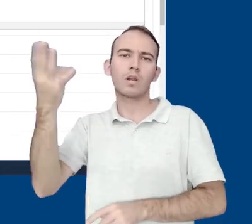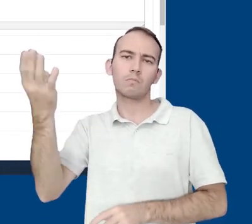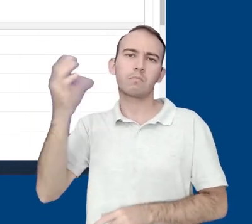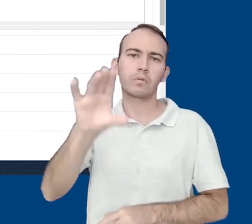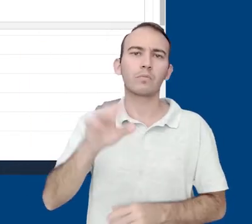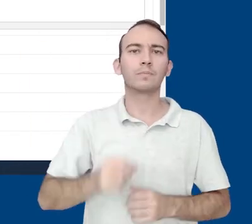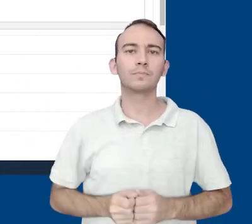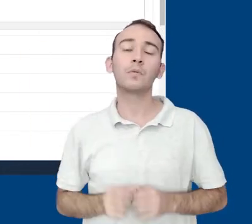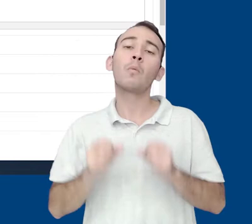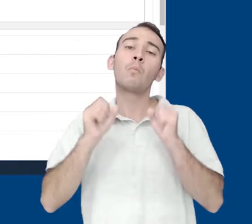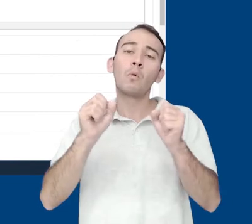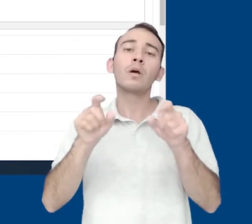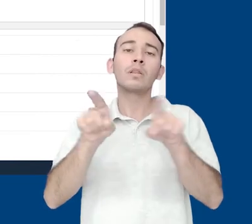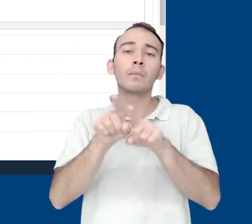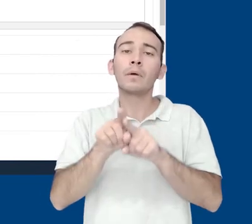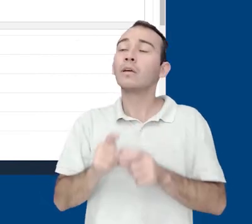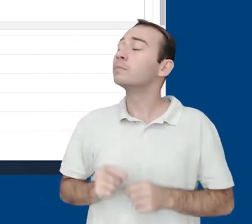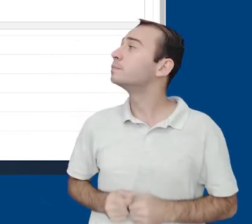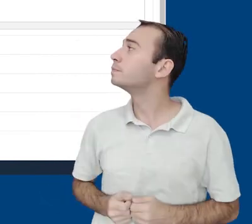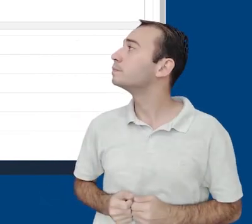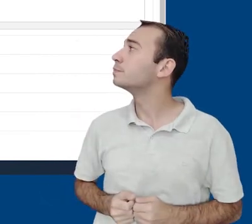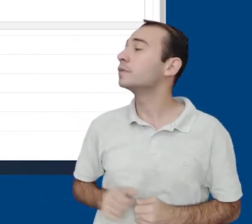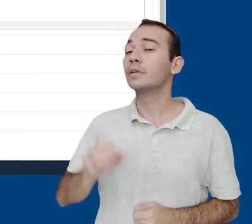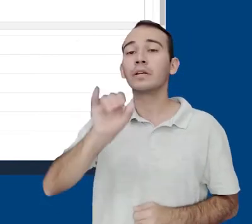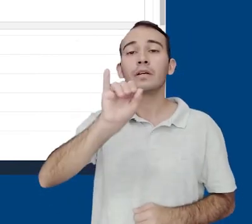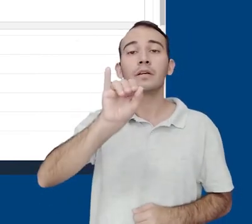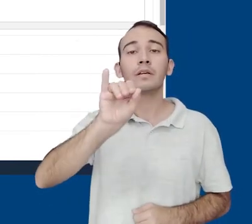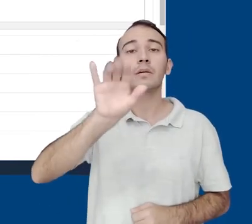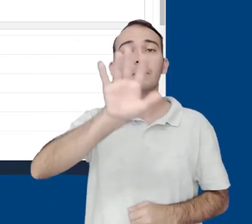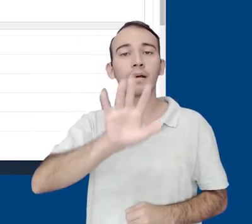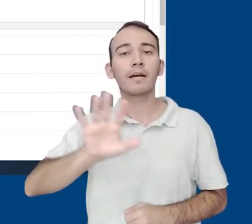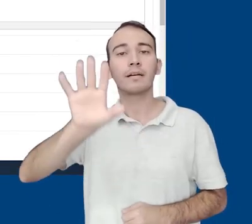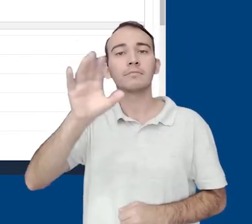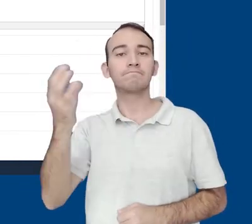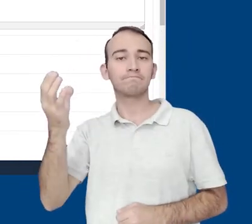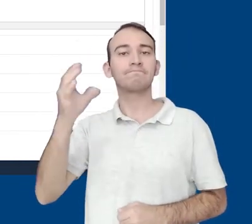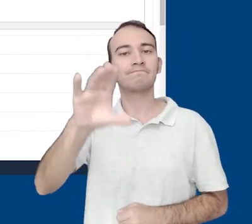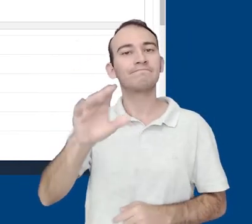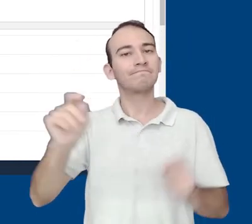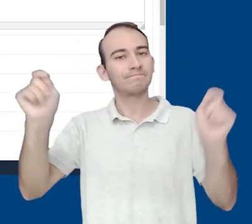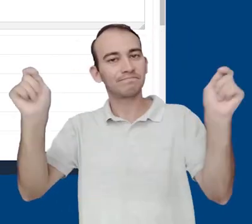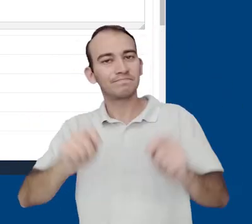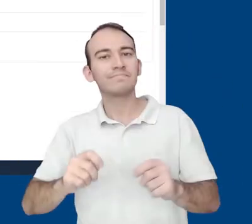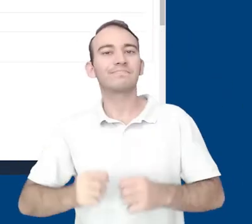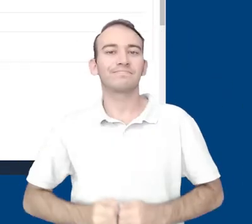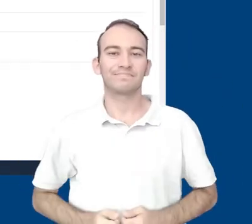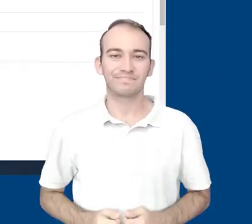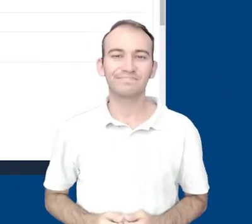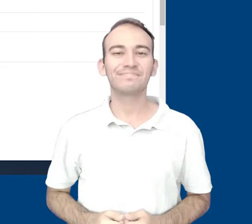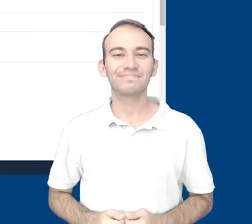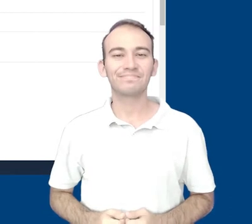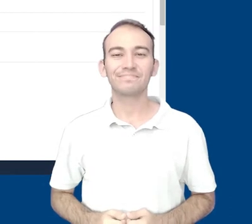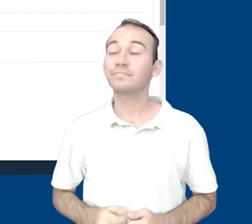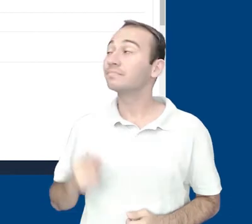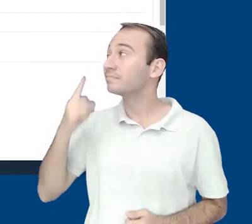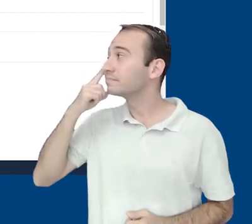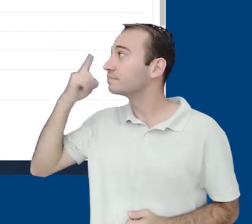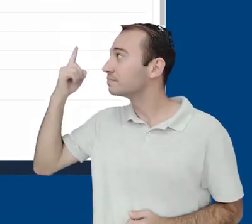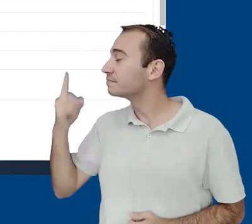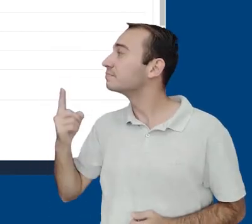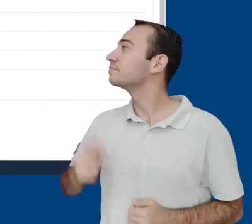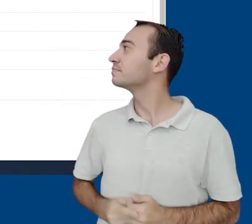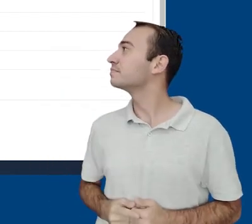e também podemos inserir imagens aqui dentro deste rótulo. Temos o recurso